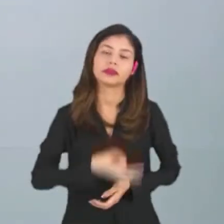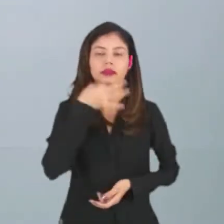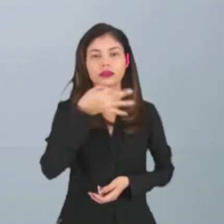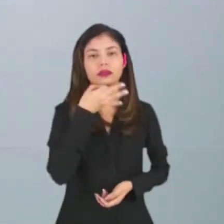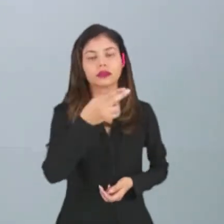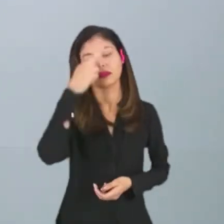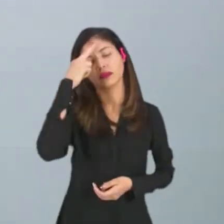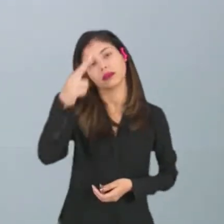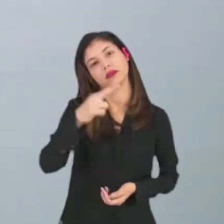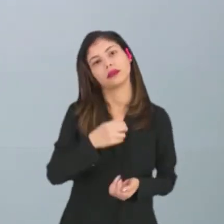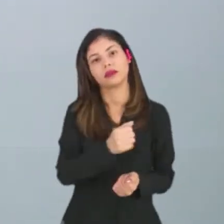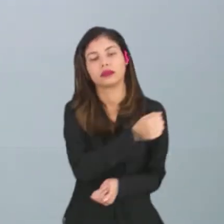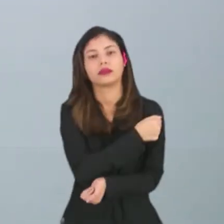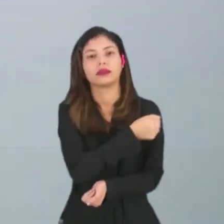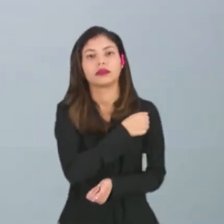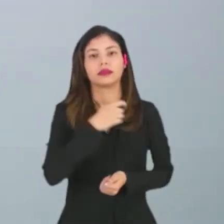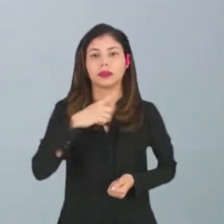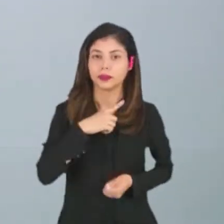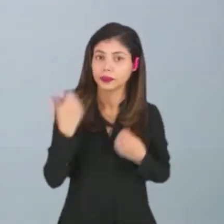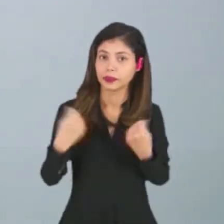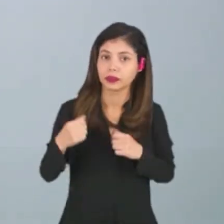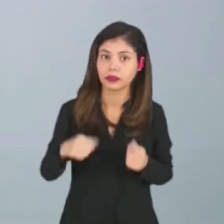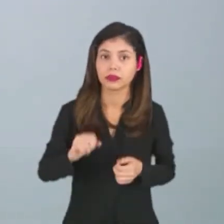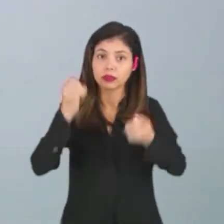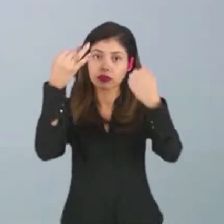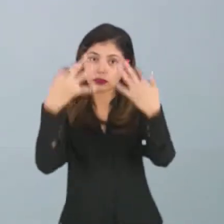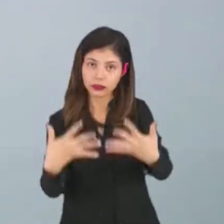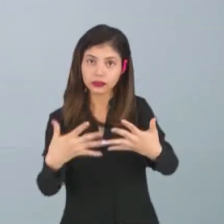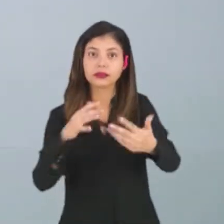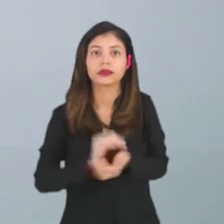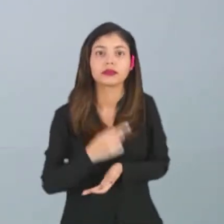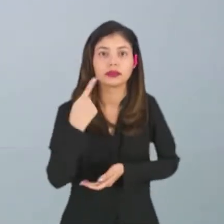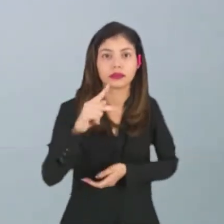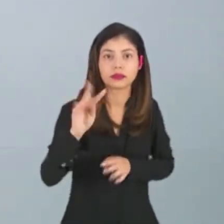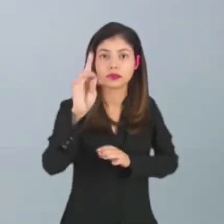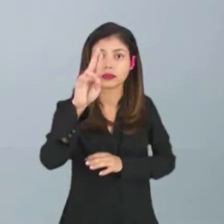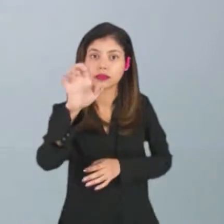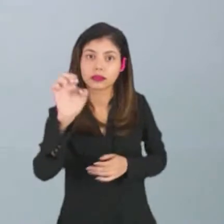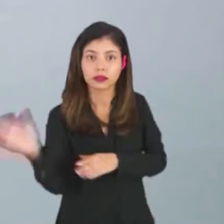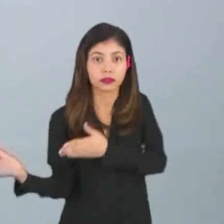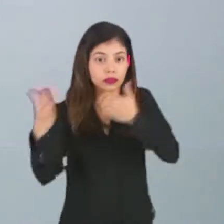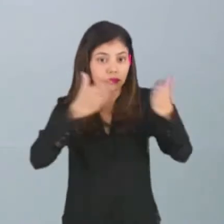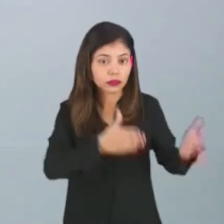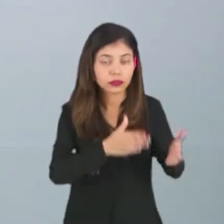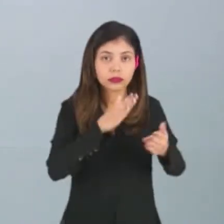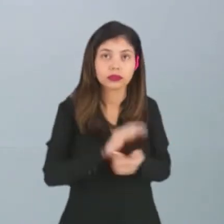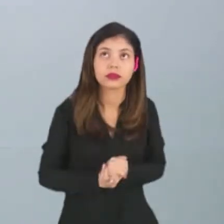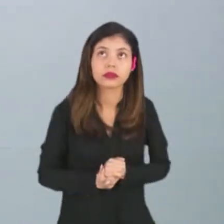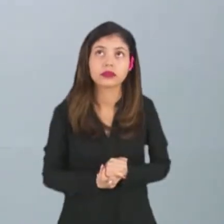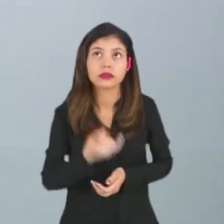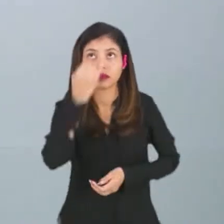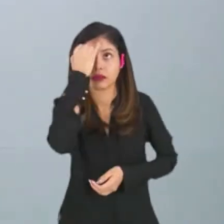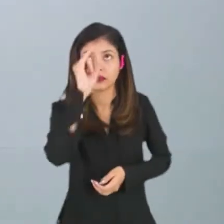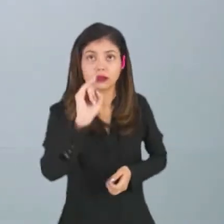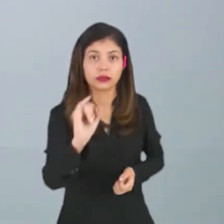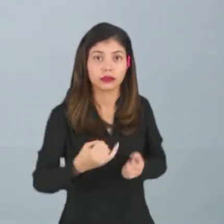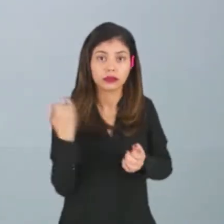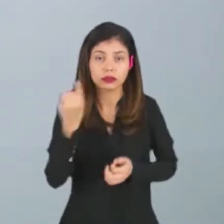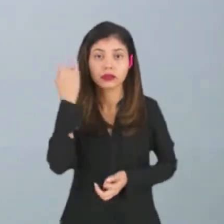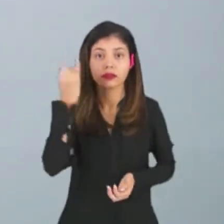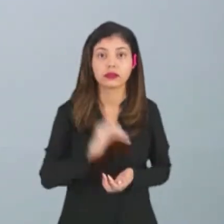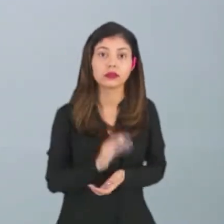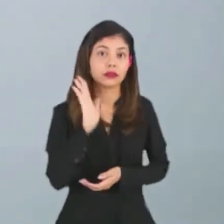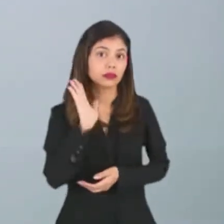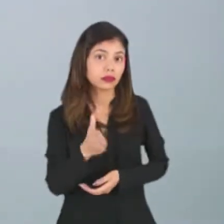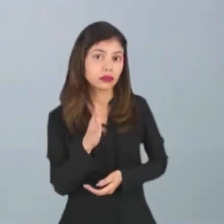de autoridade, alunos, ele serve para justificar a sua tese a partir de uma ideia específica